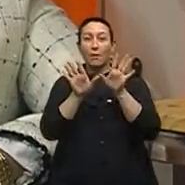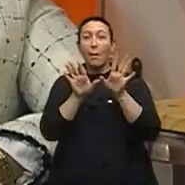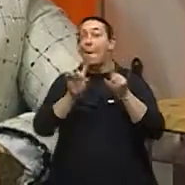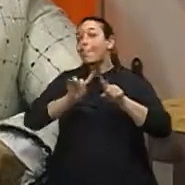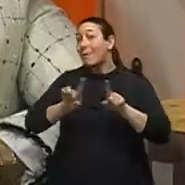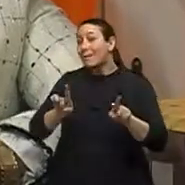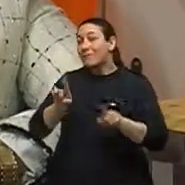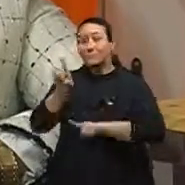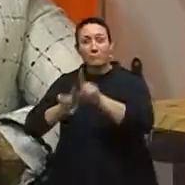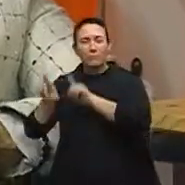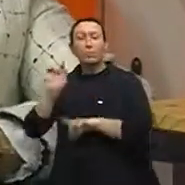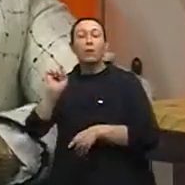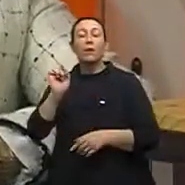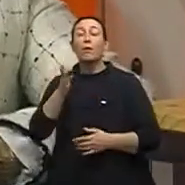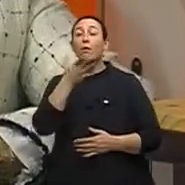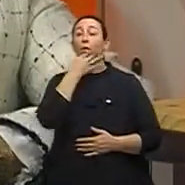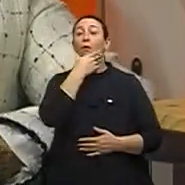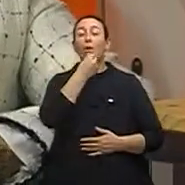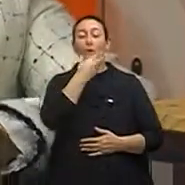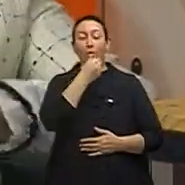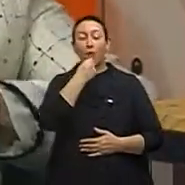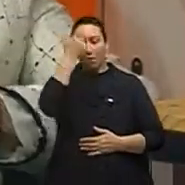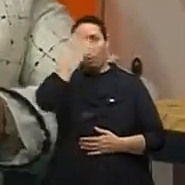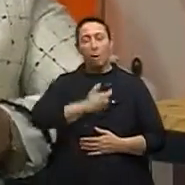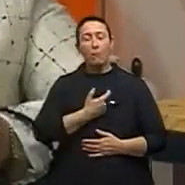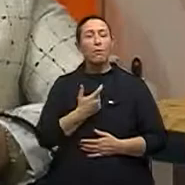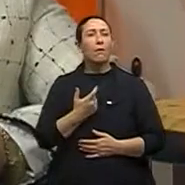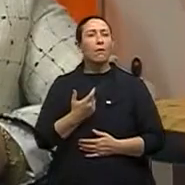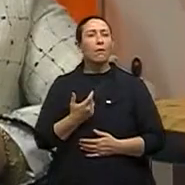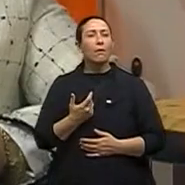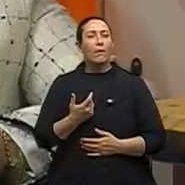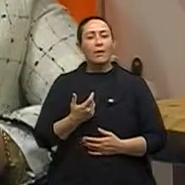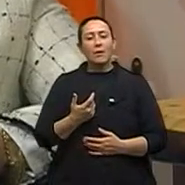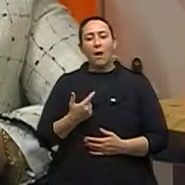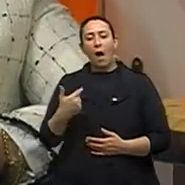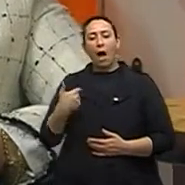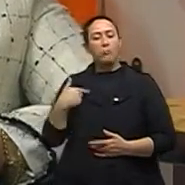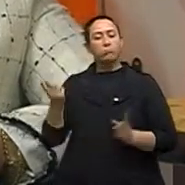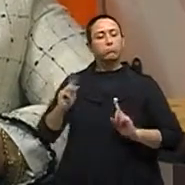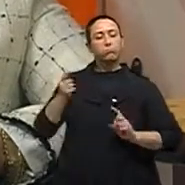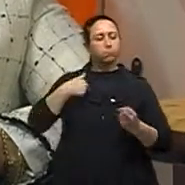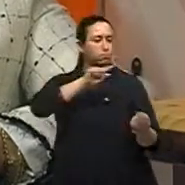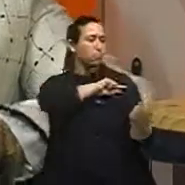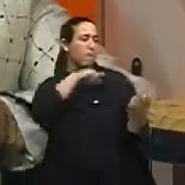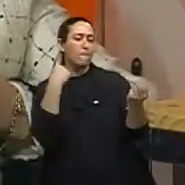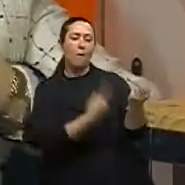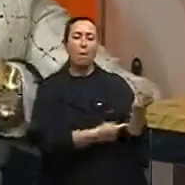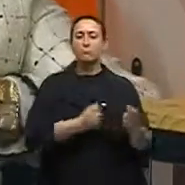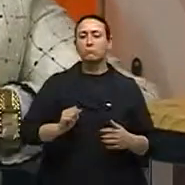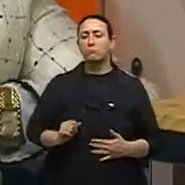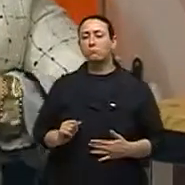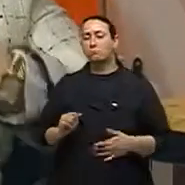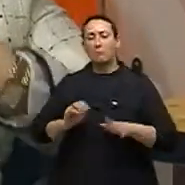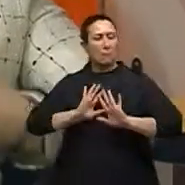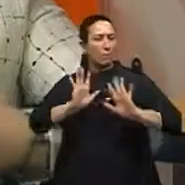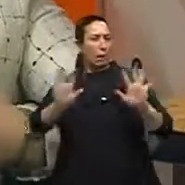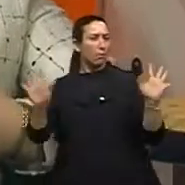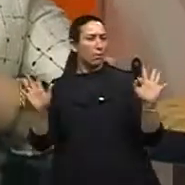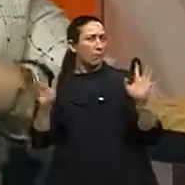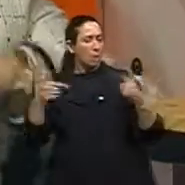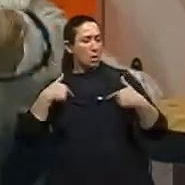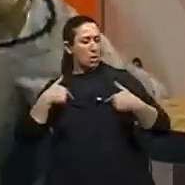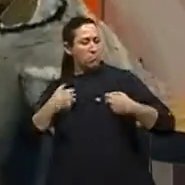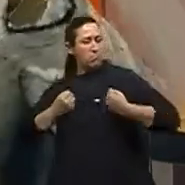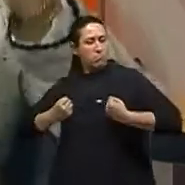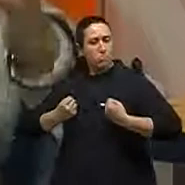não quer ele se acha ou se considera invulnerável quer dizer nada o penetrará porque ele é forte